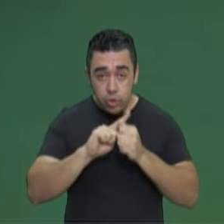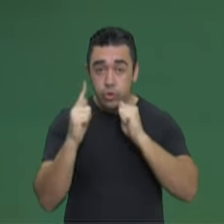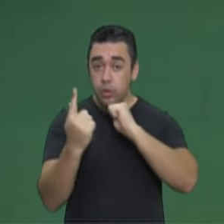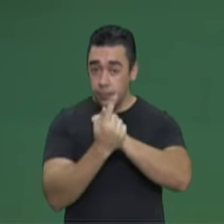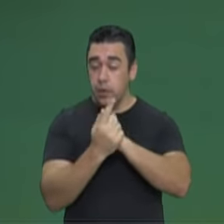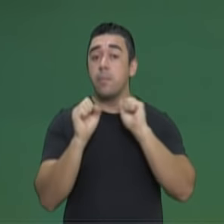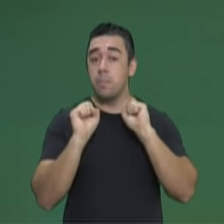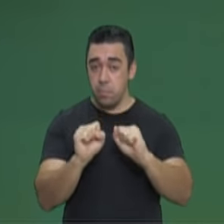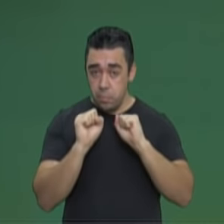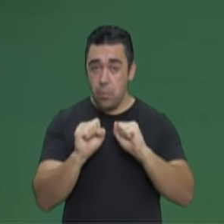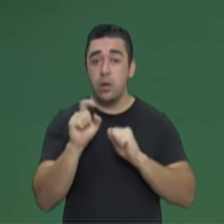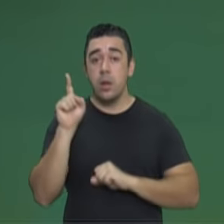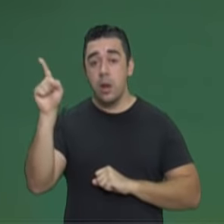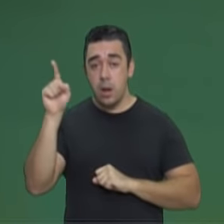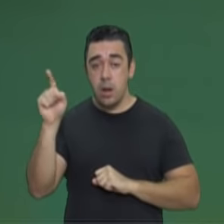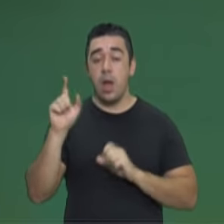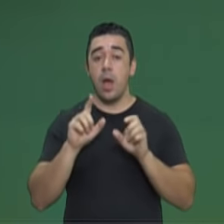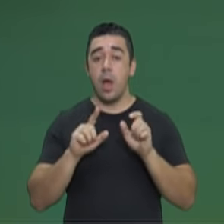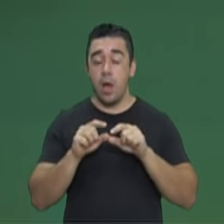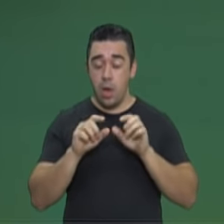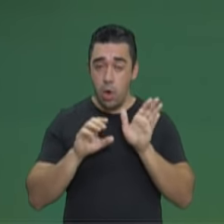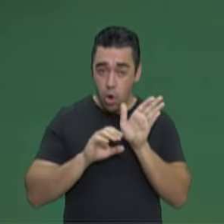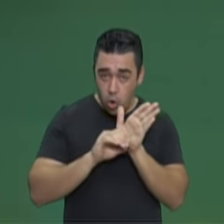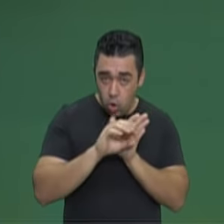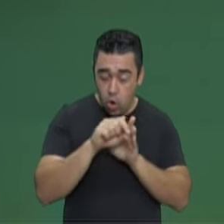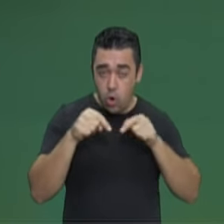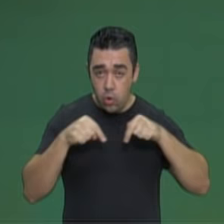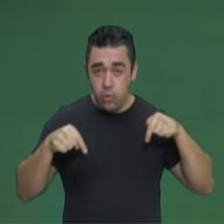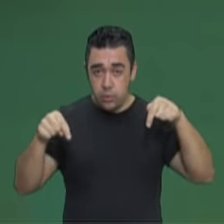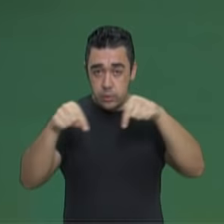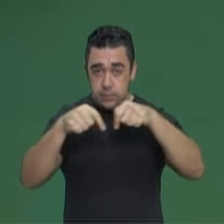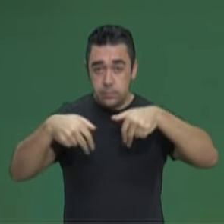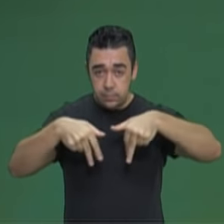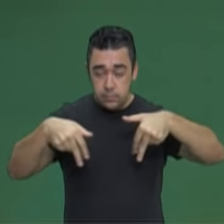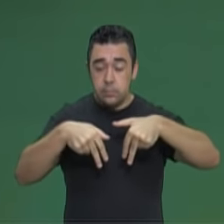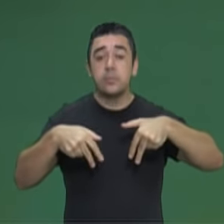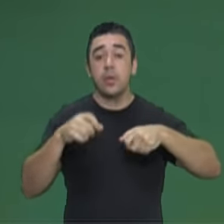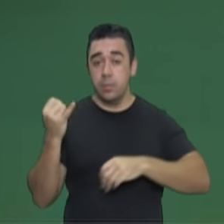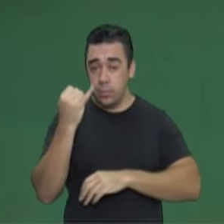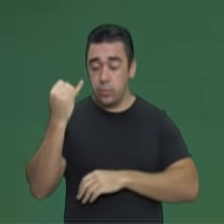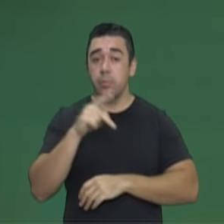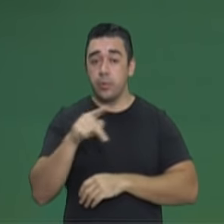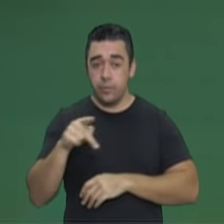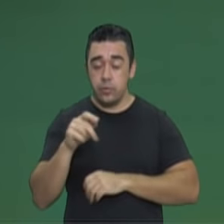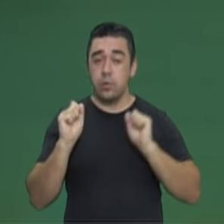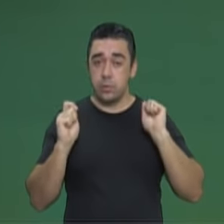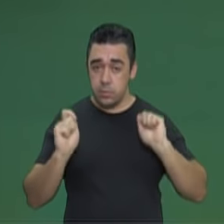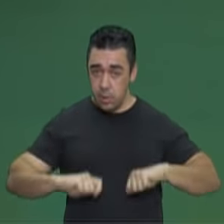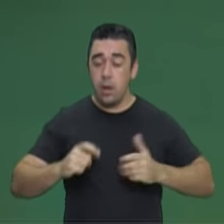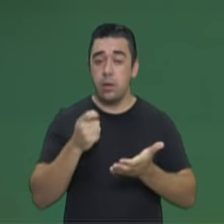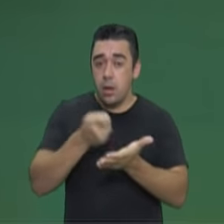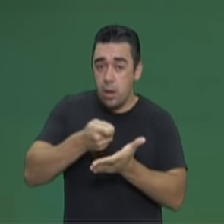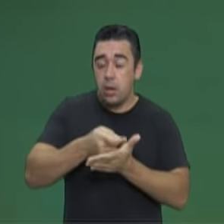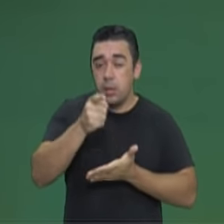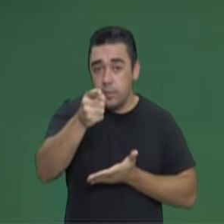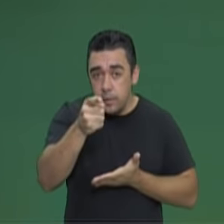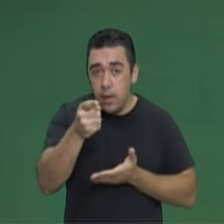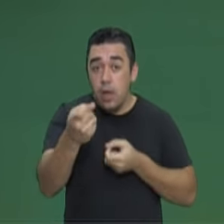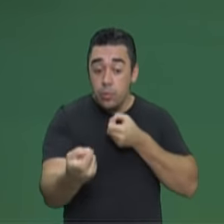essas questões lá no Google Classroom. Então é importante que você tenha essas questões anotadas, essas questões respondidas. E ainda,